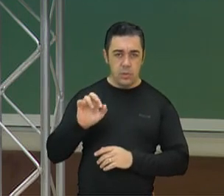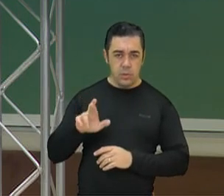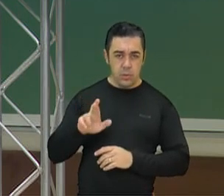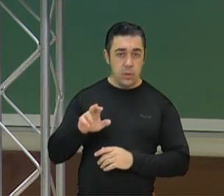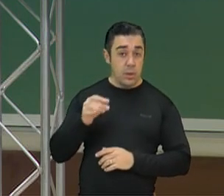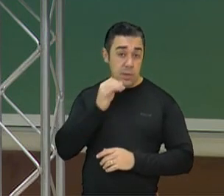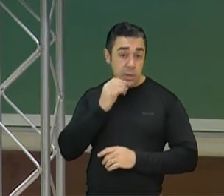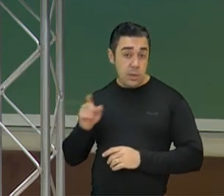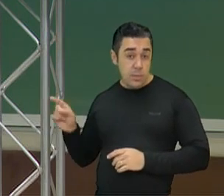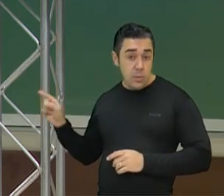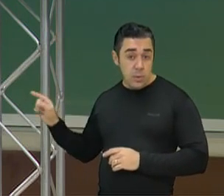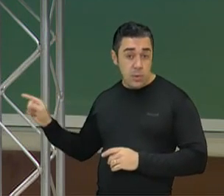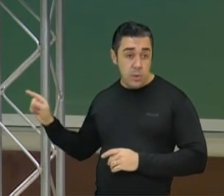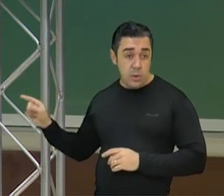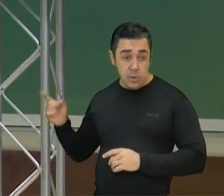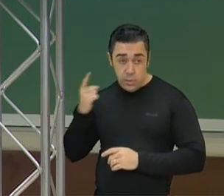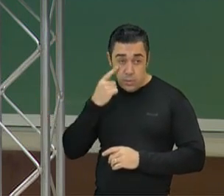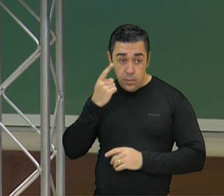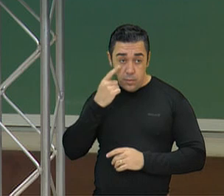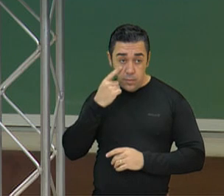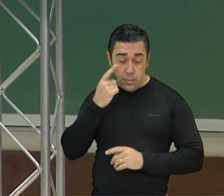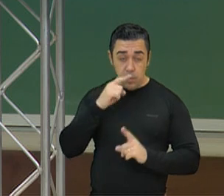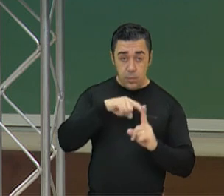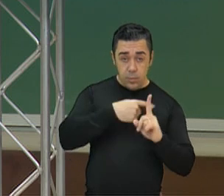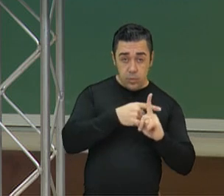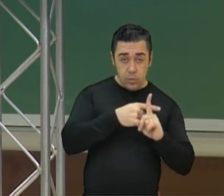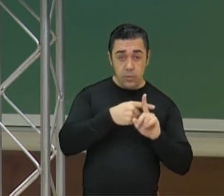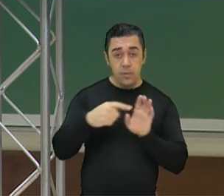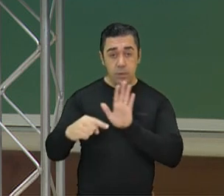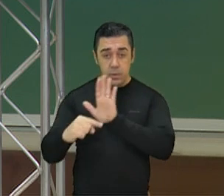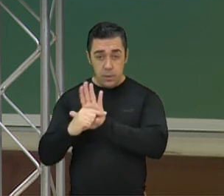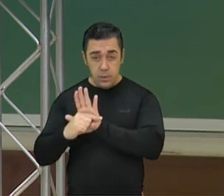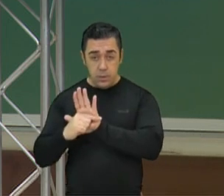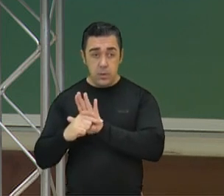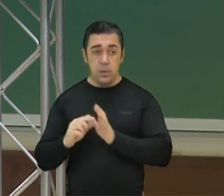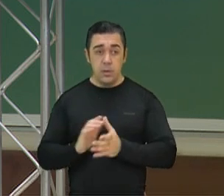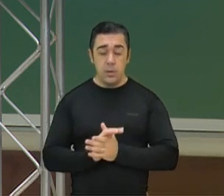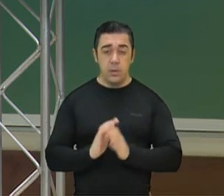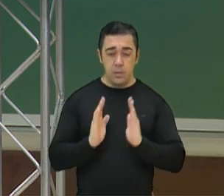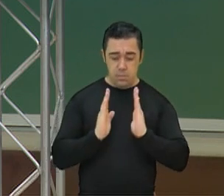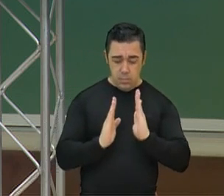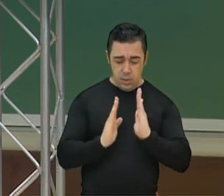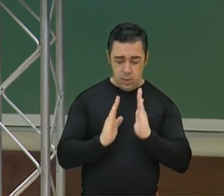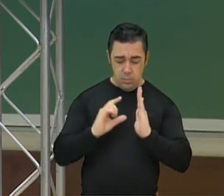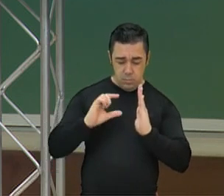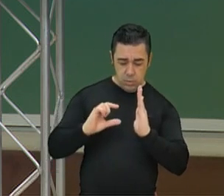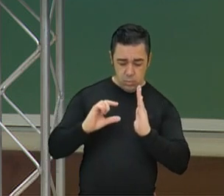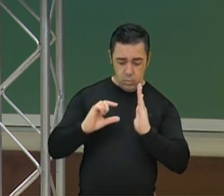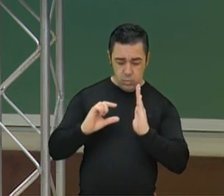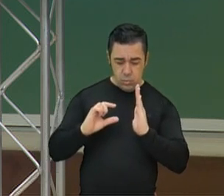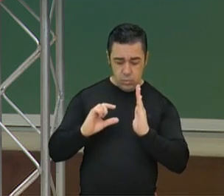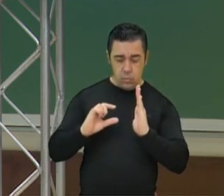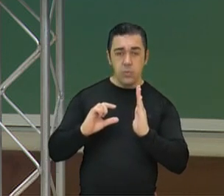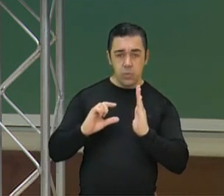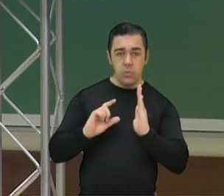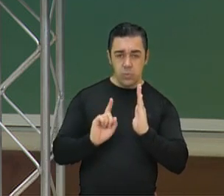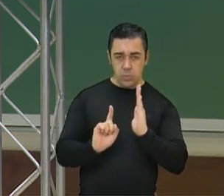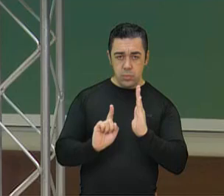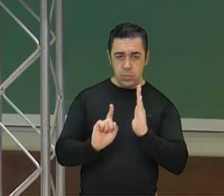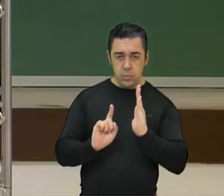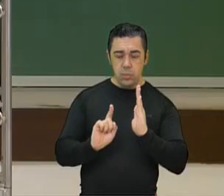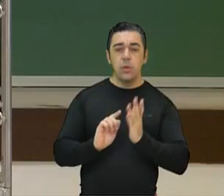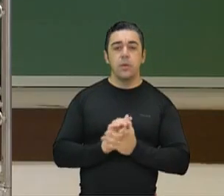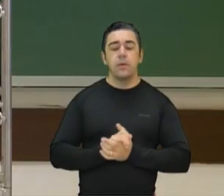No caso, o símbolo dos geradores, tá? São essas duas barrinhas aqui, uma maior que a outra. A maior é a positiva e a menor